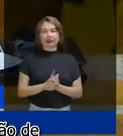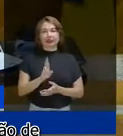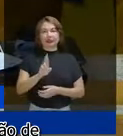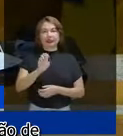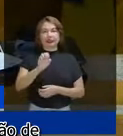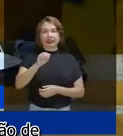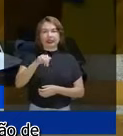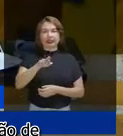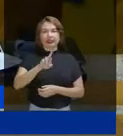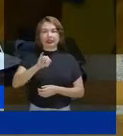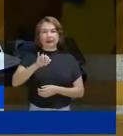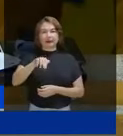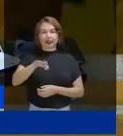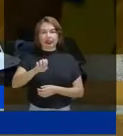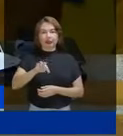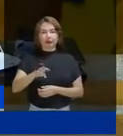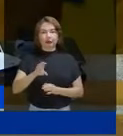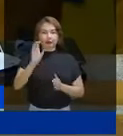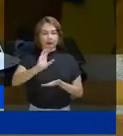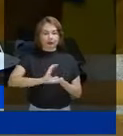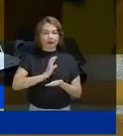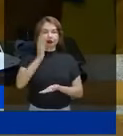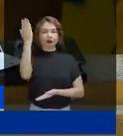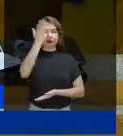omissão de prestação de contas